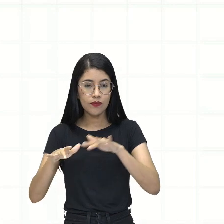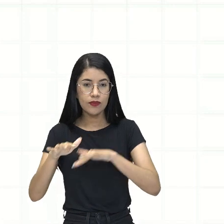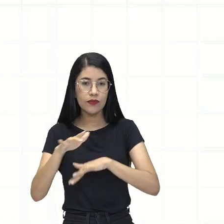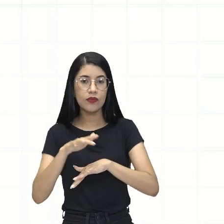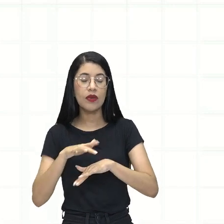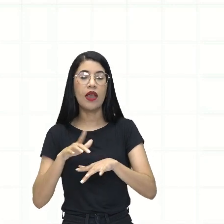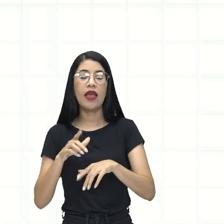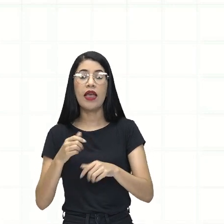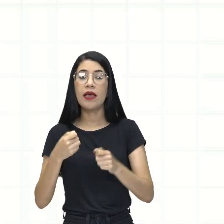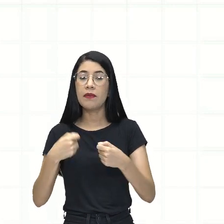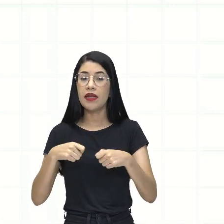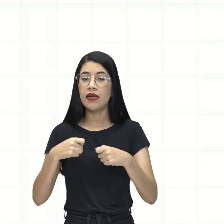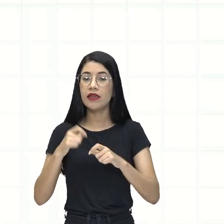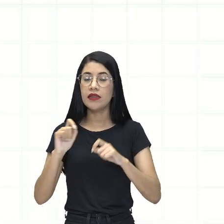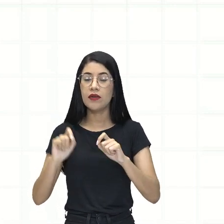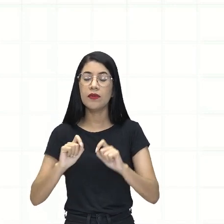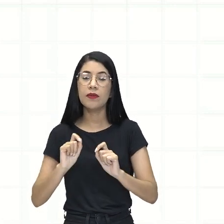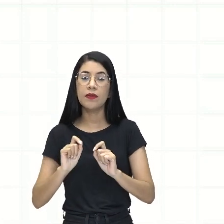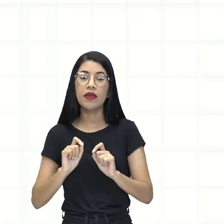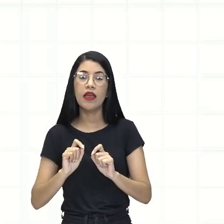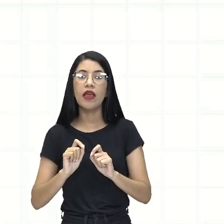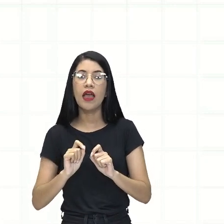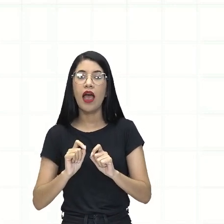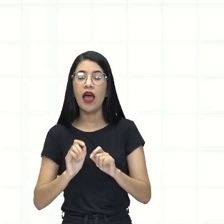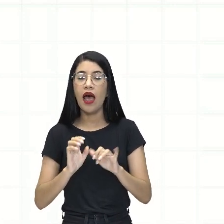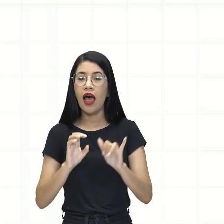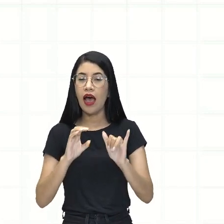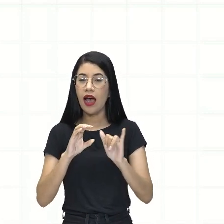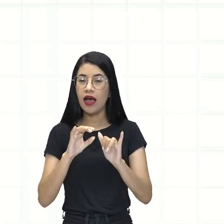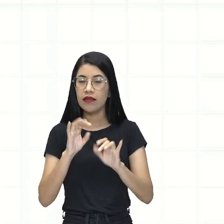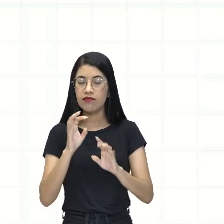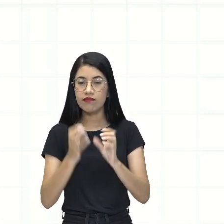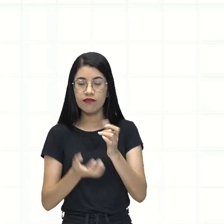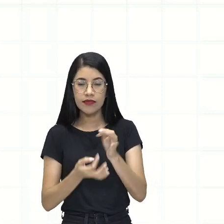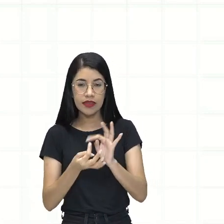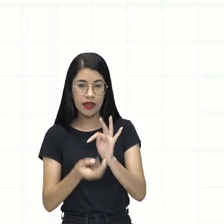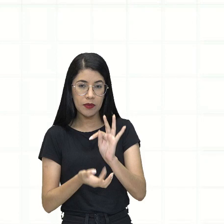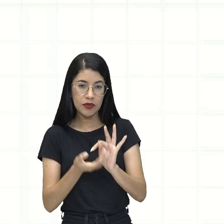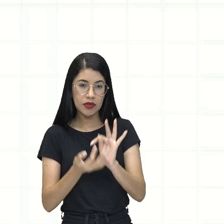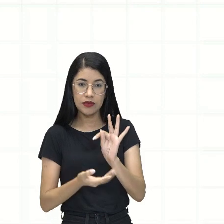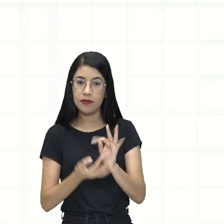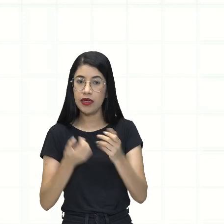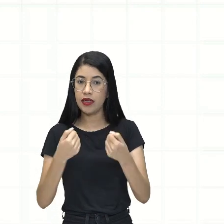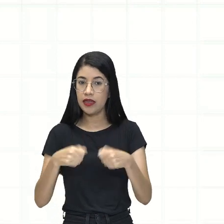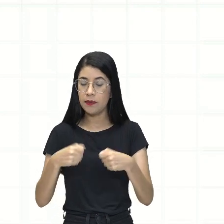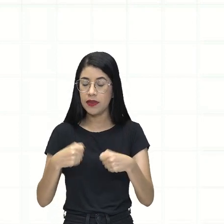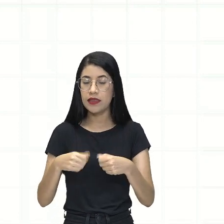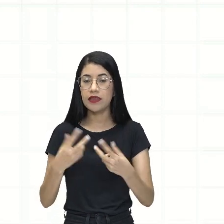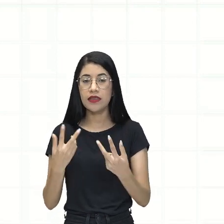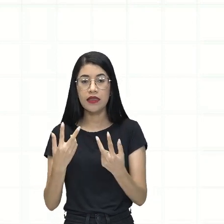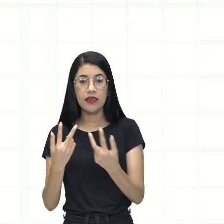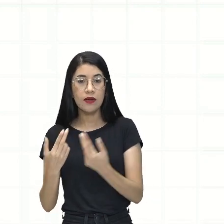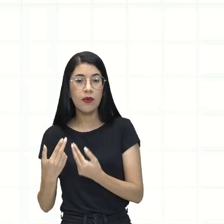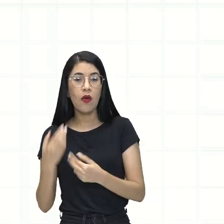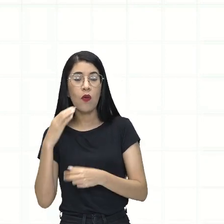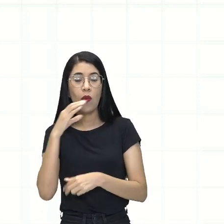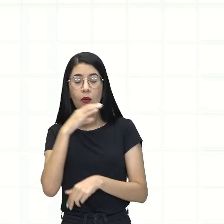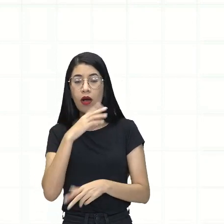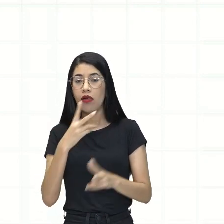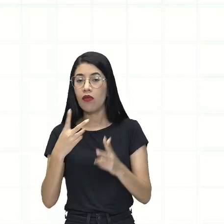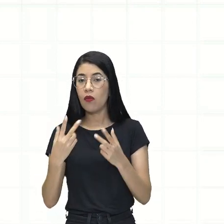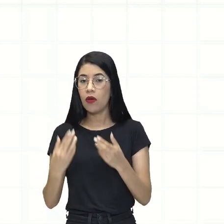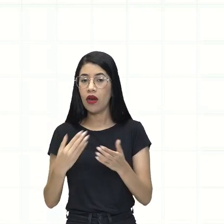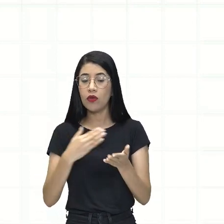que obriga a apresentar as mesmas condições termodinâmicas, as mesmas condições de calor,